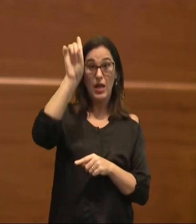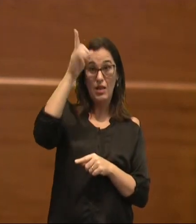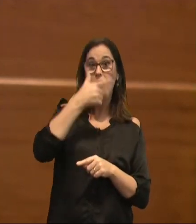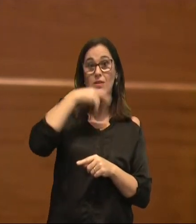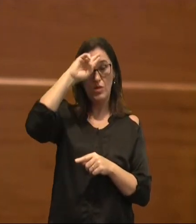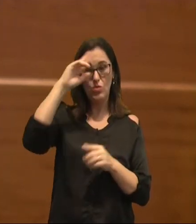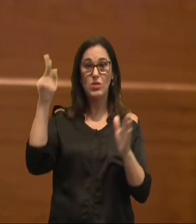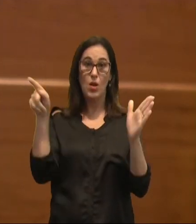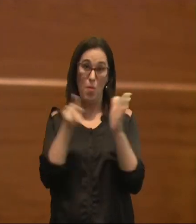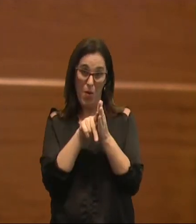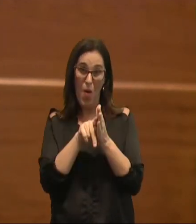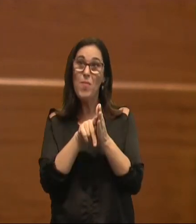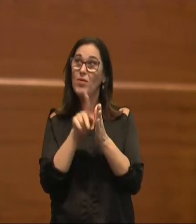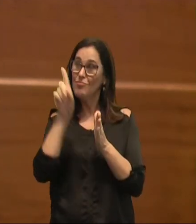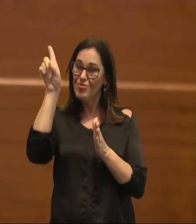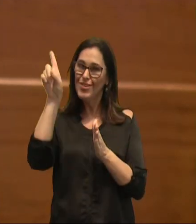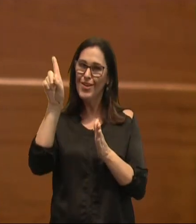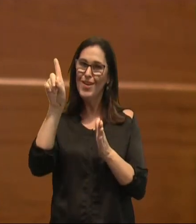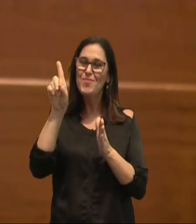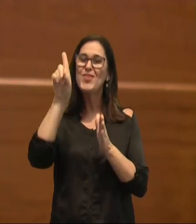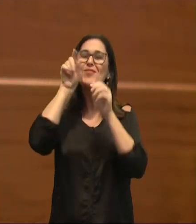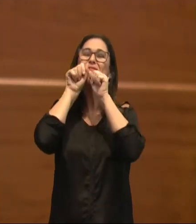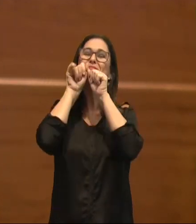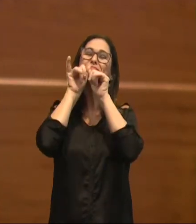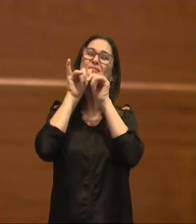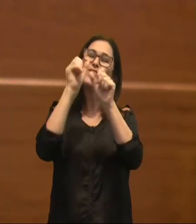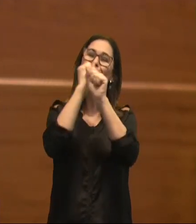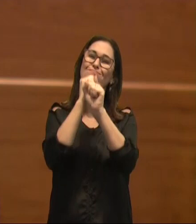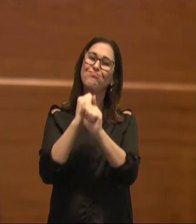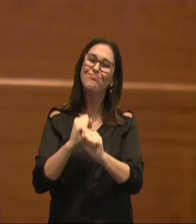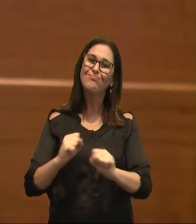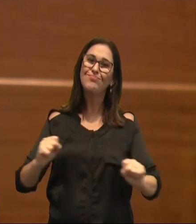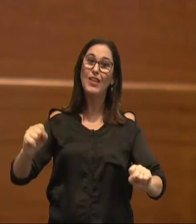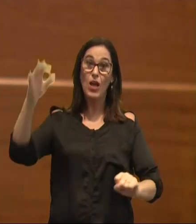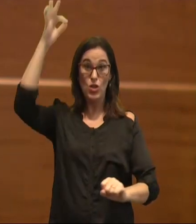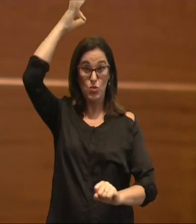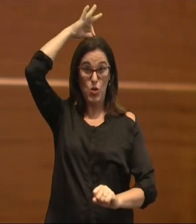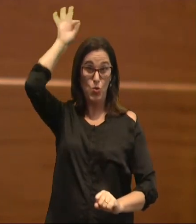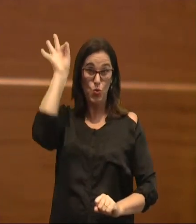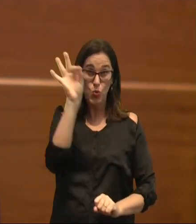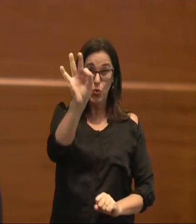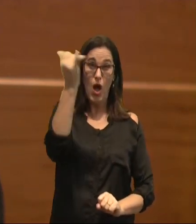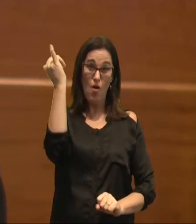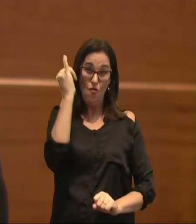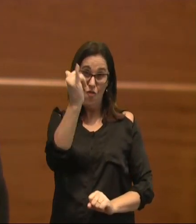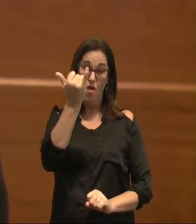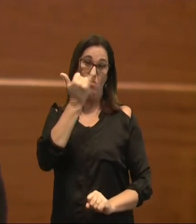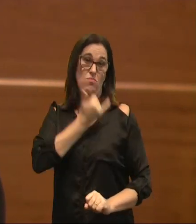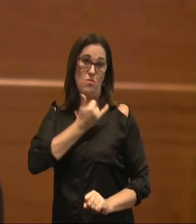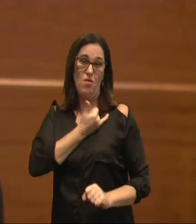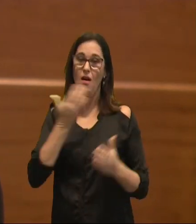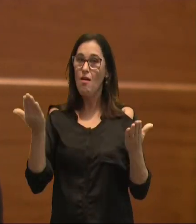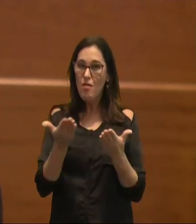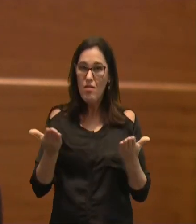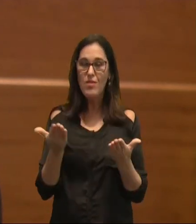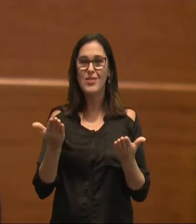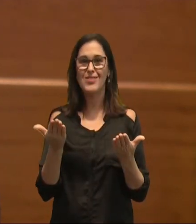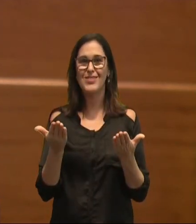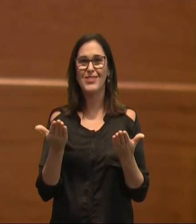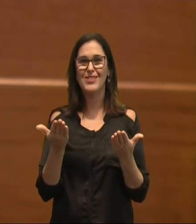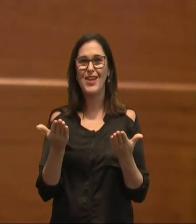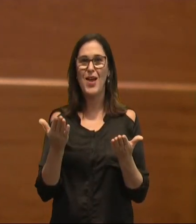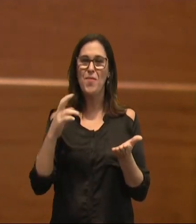Senhor, nesta manhã, possa ser abençoada grandemente, que o Espírito de Deus possa falar o seu coração neste dia. Nesta manhã